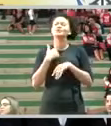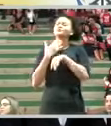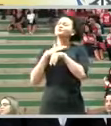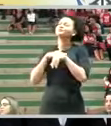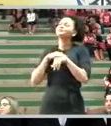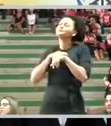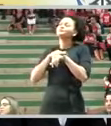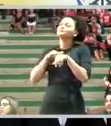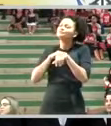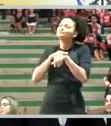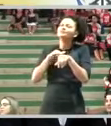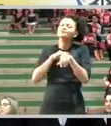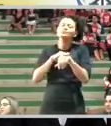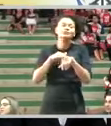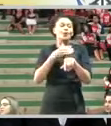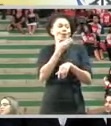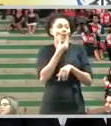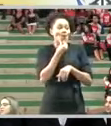um criador de boi,